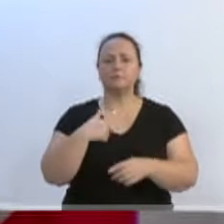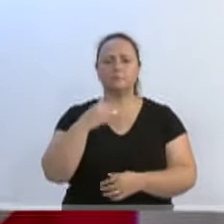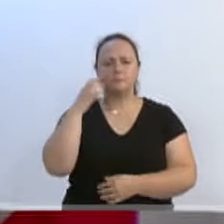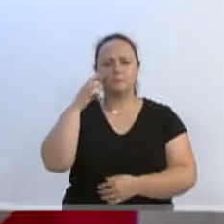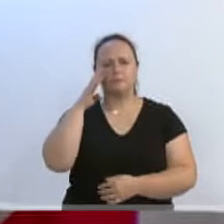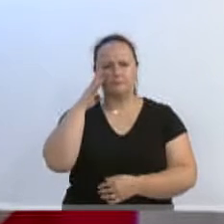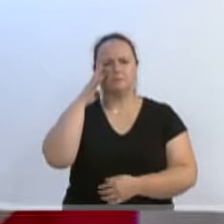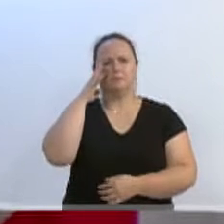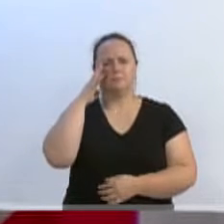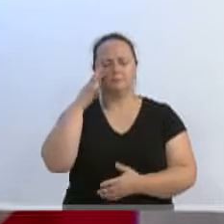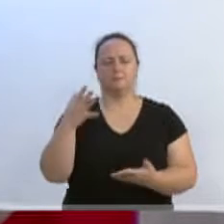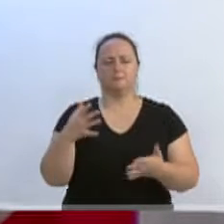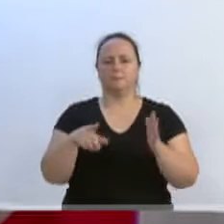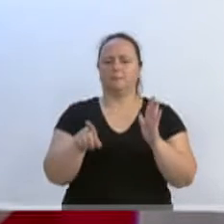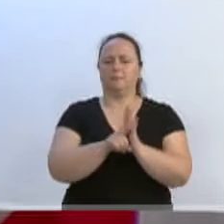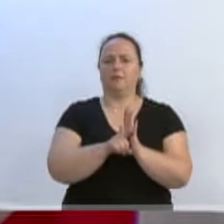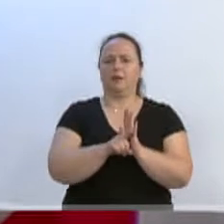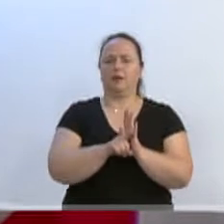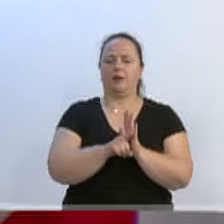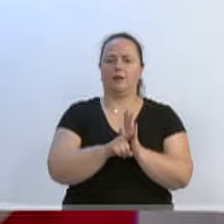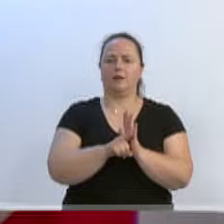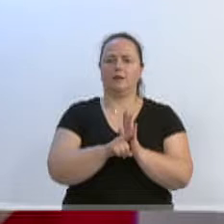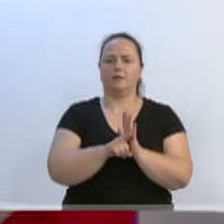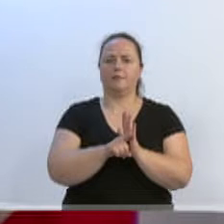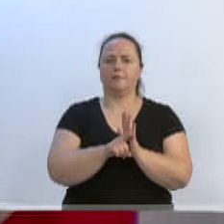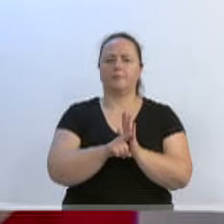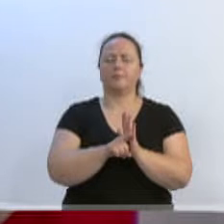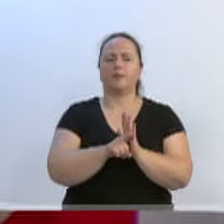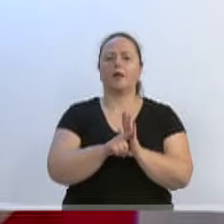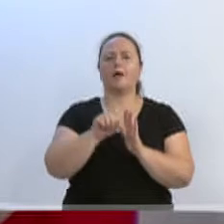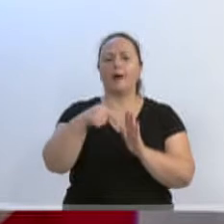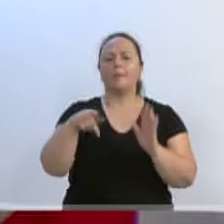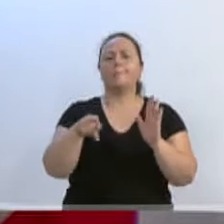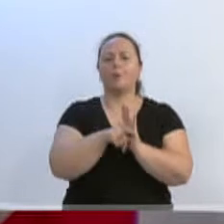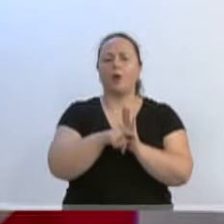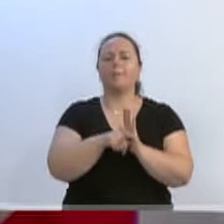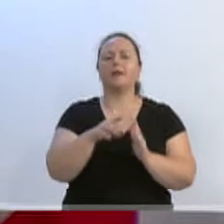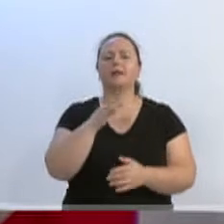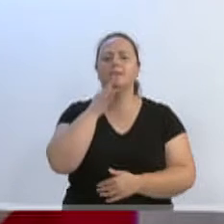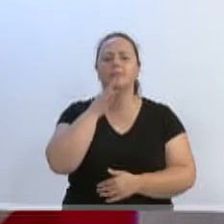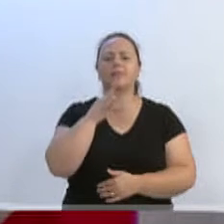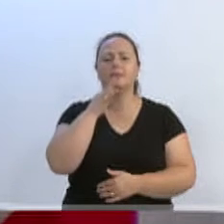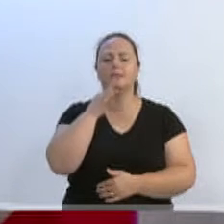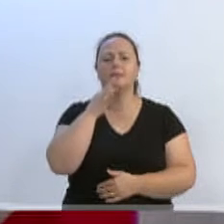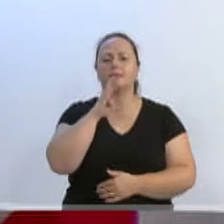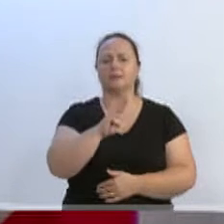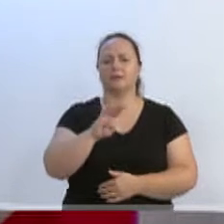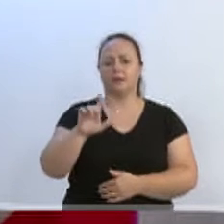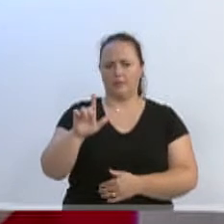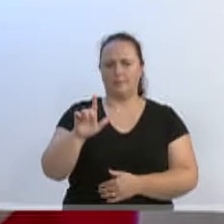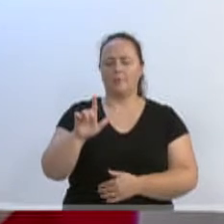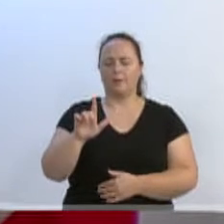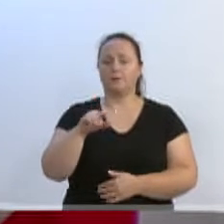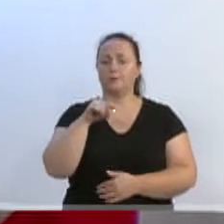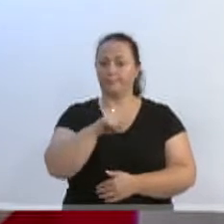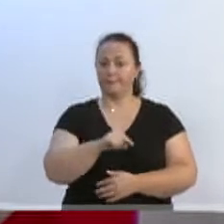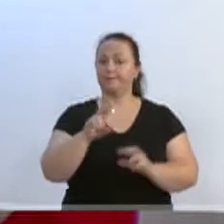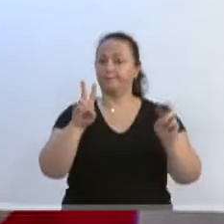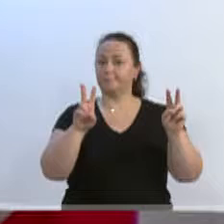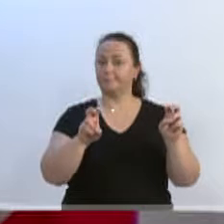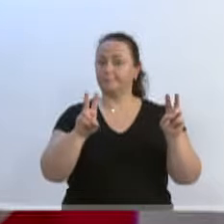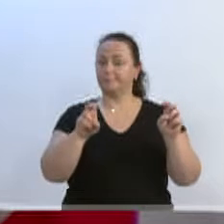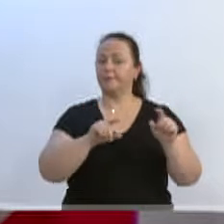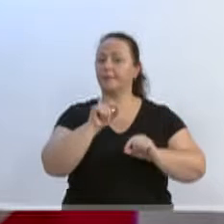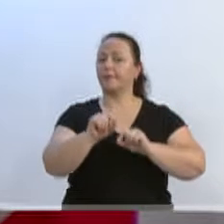a lei tributária do município de blumenau que diz respeito